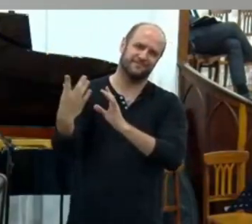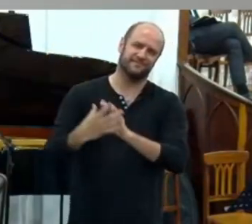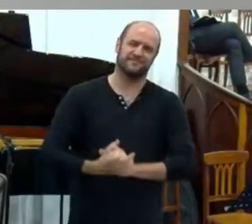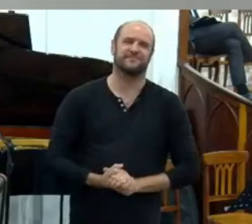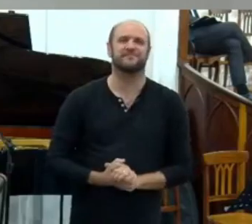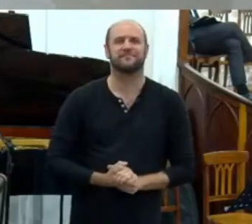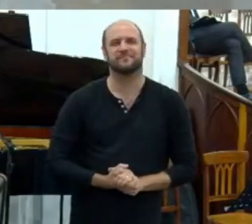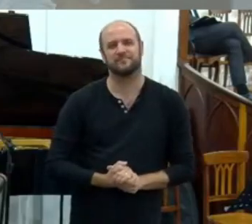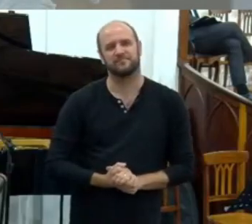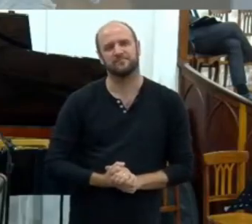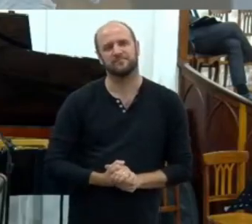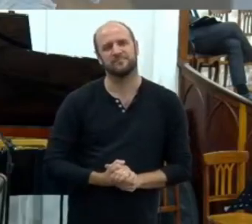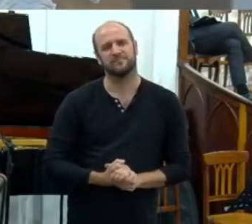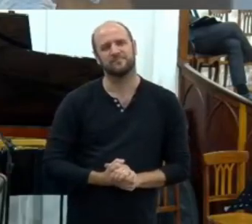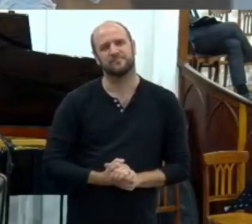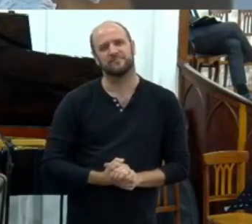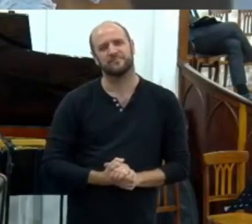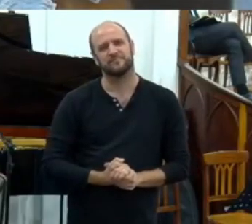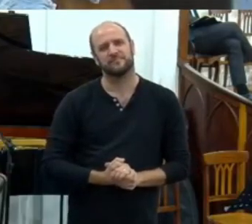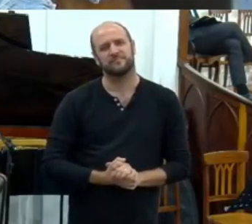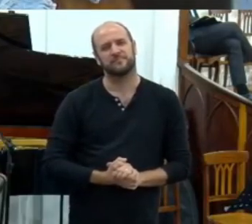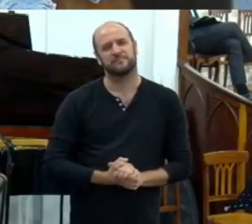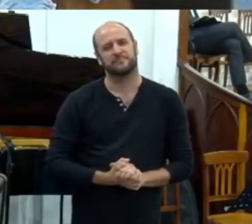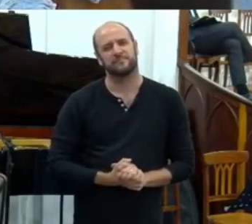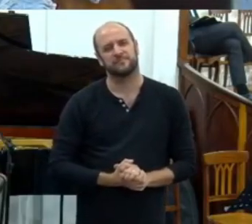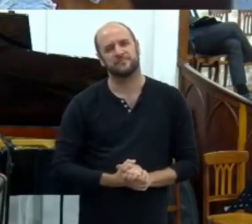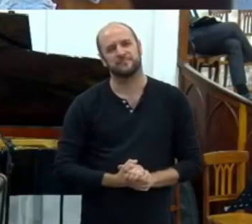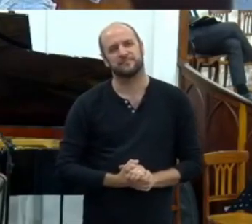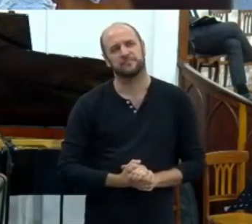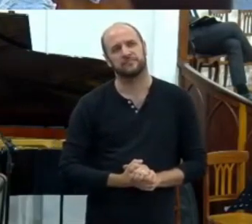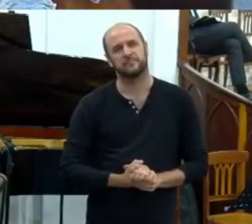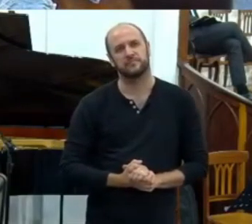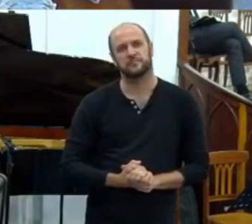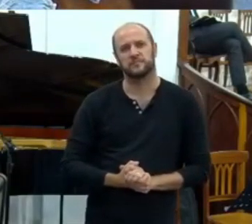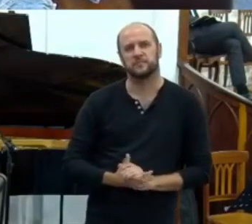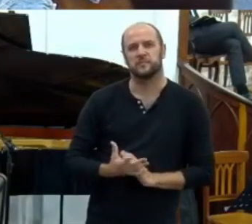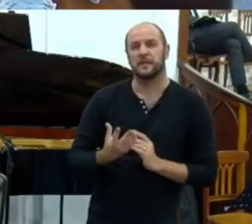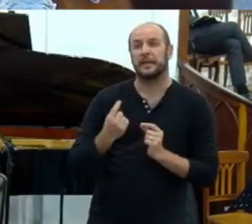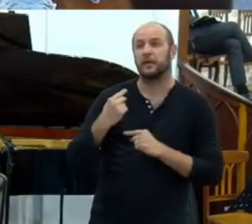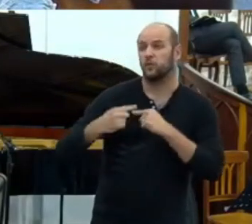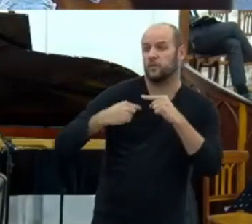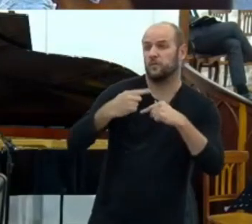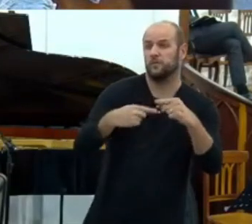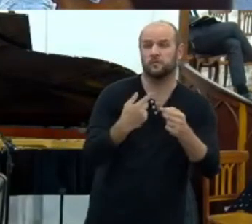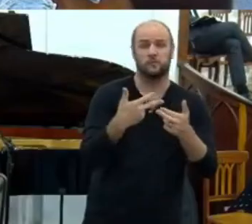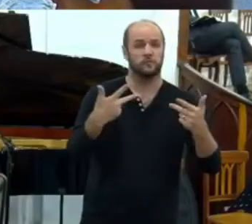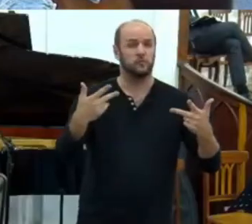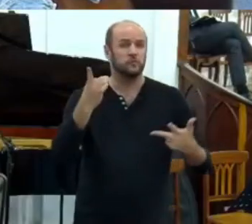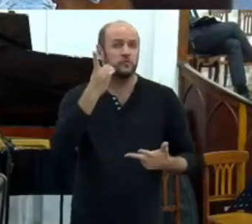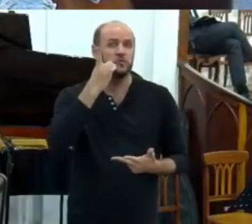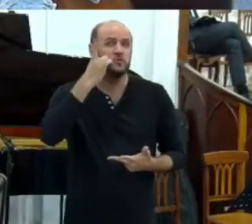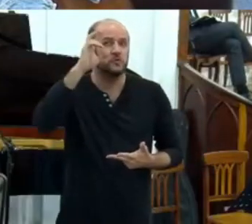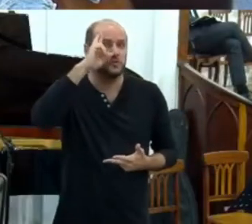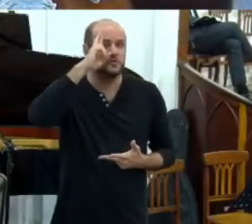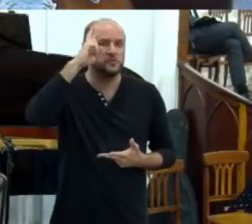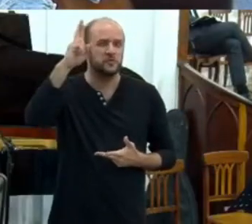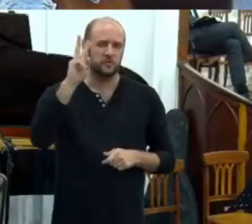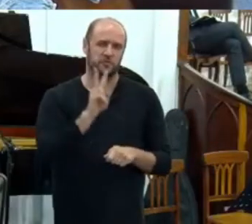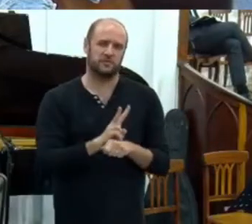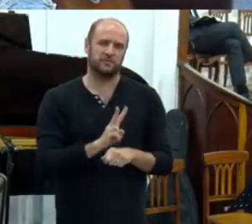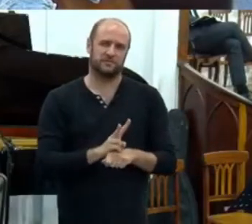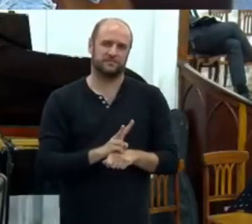Implicações. Ao negligenciarmos o dia do Senhor, isso constitui-se